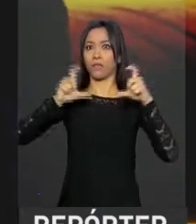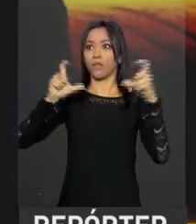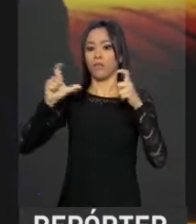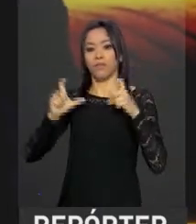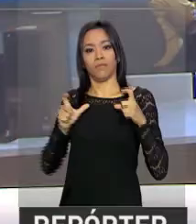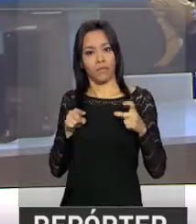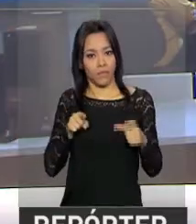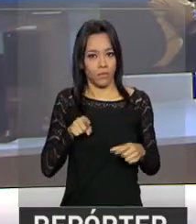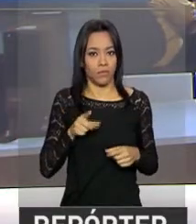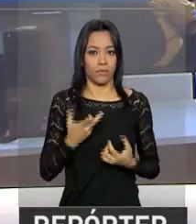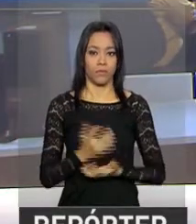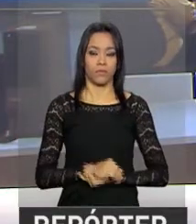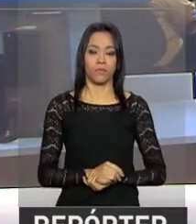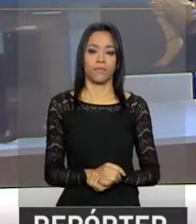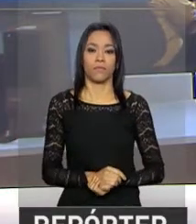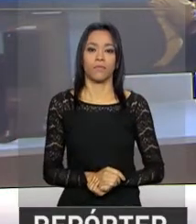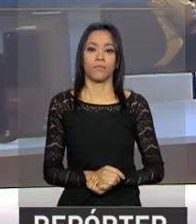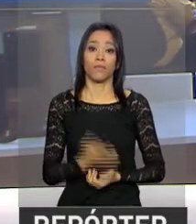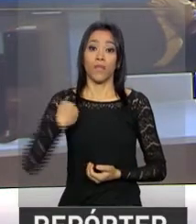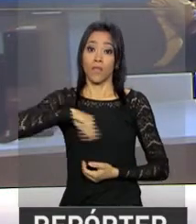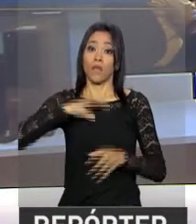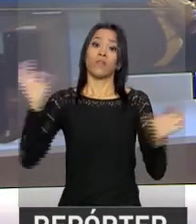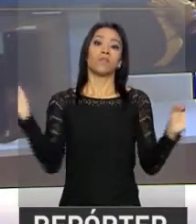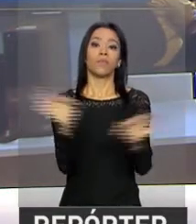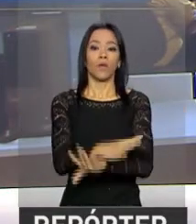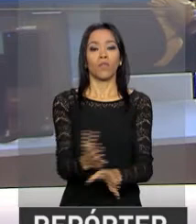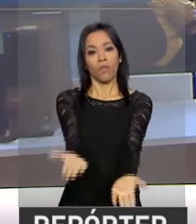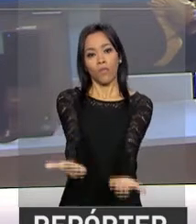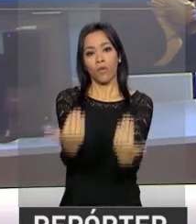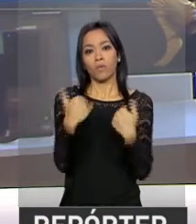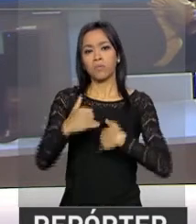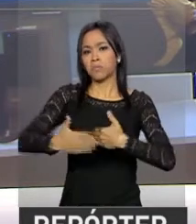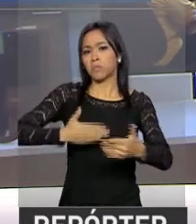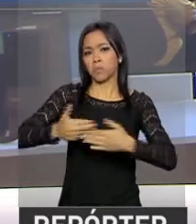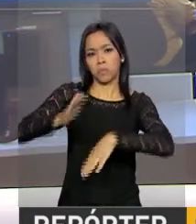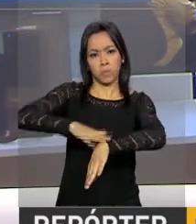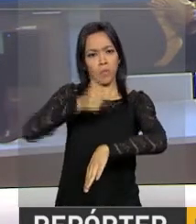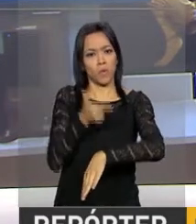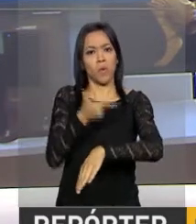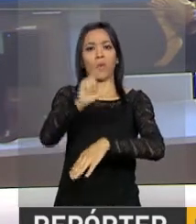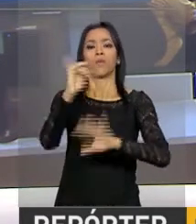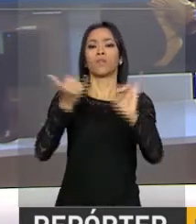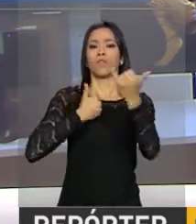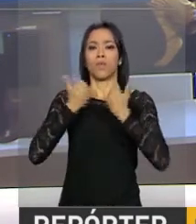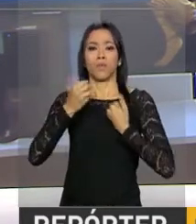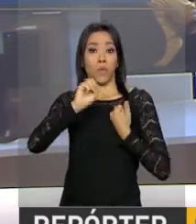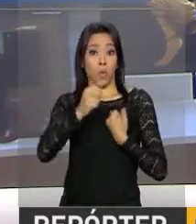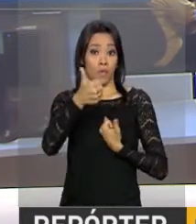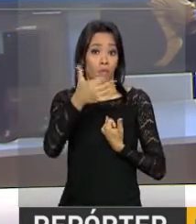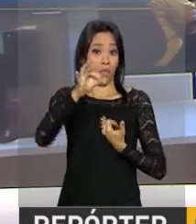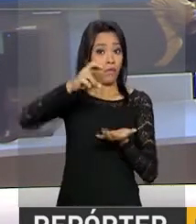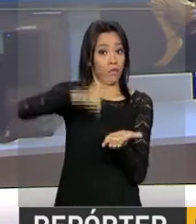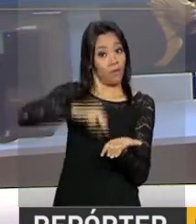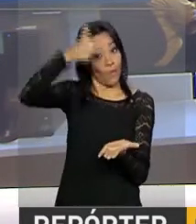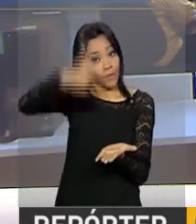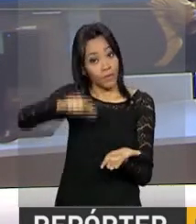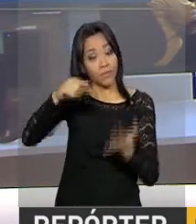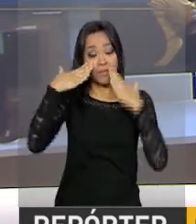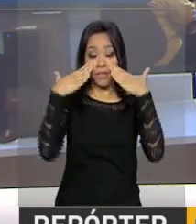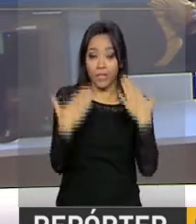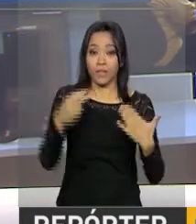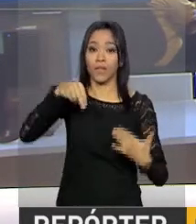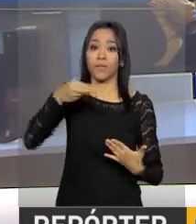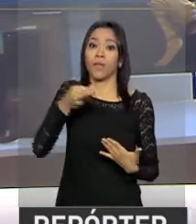mercado nós ficamos por aqui estamos a qualquer momento com outras informações ou às 10 da manhã na próxima edição do repórter